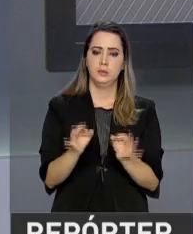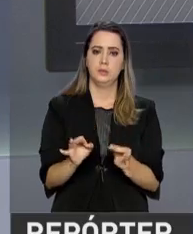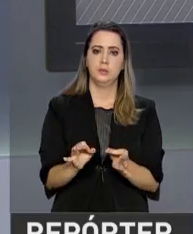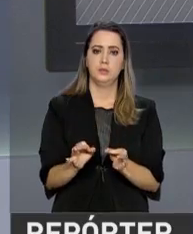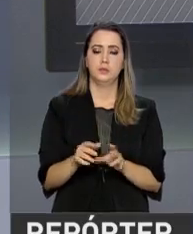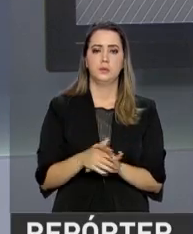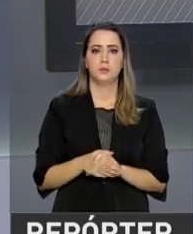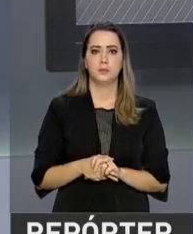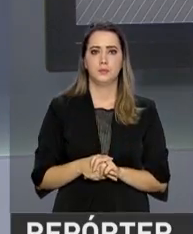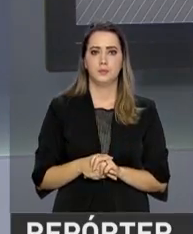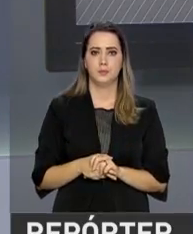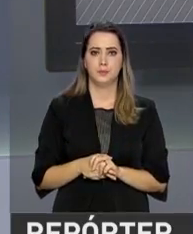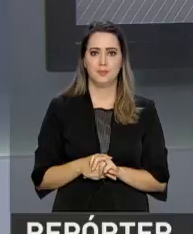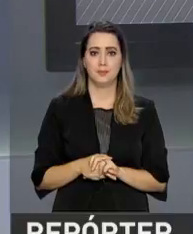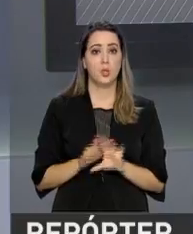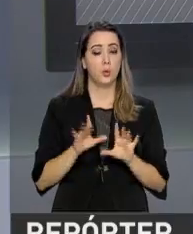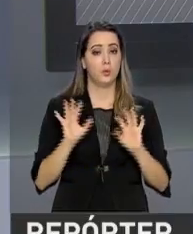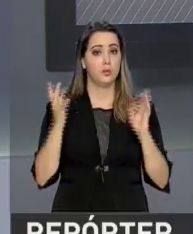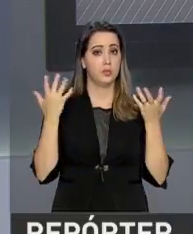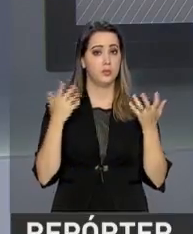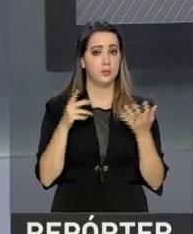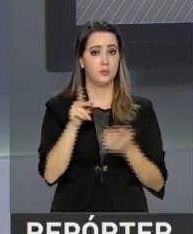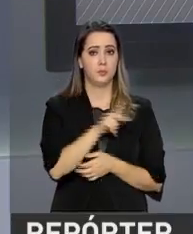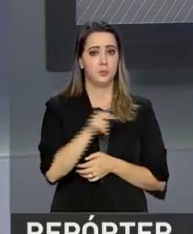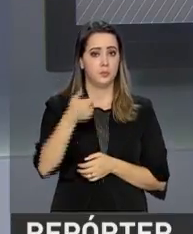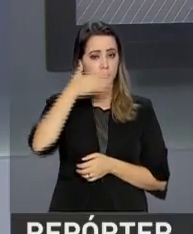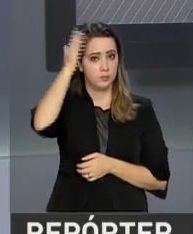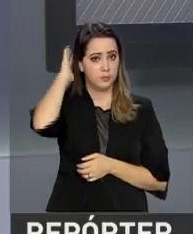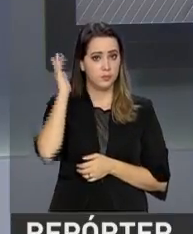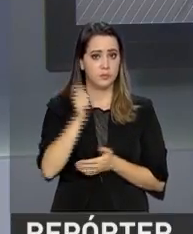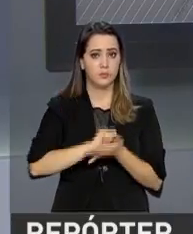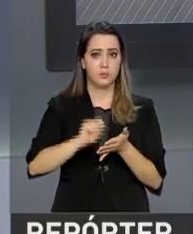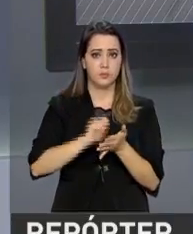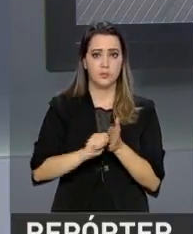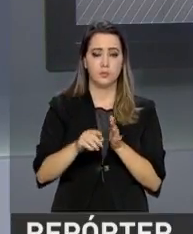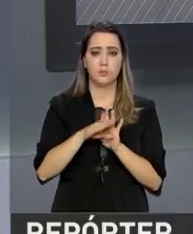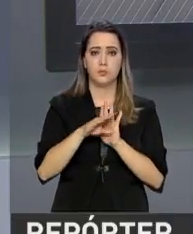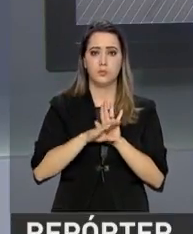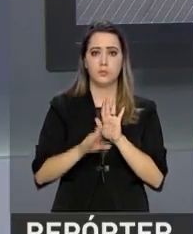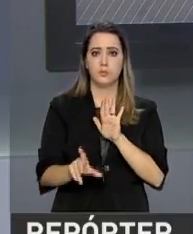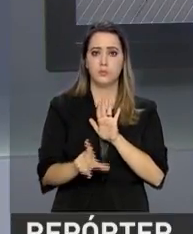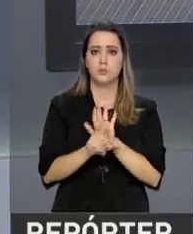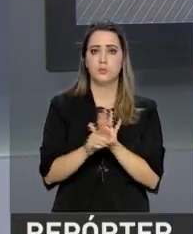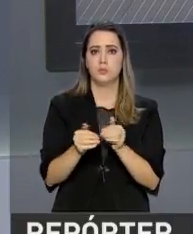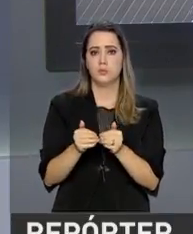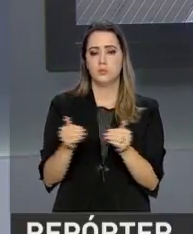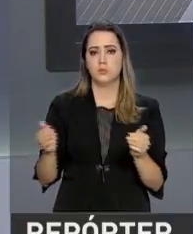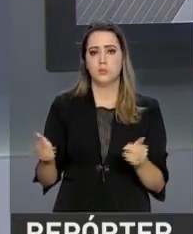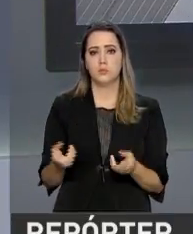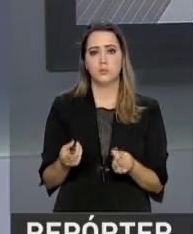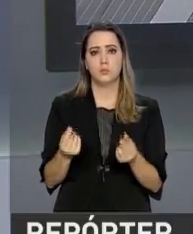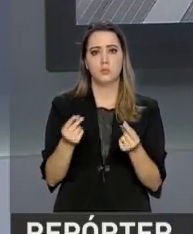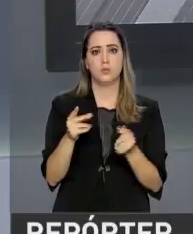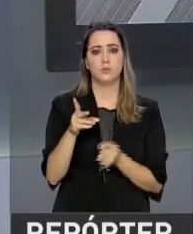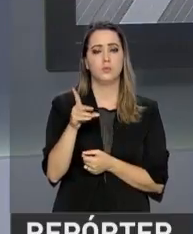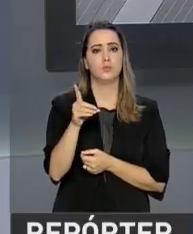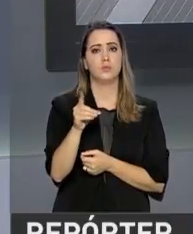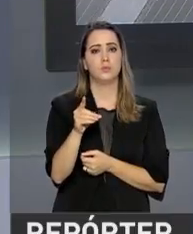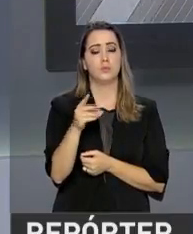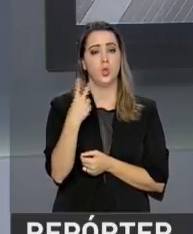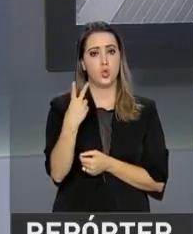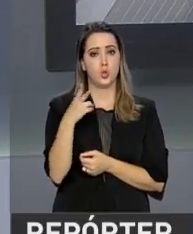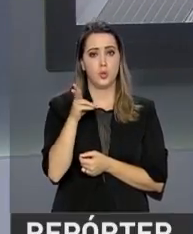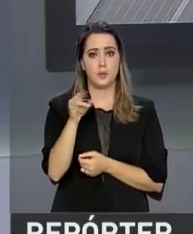efetivados. Ainda durante a cerimônia, o presidente Michel Temer sancionou um projeto de lei que abre crédito especial de